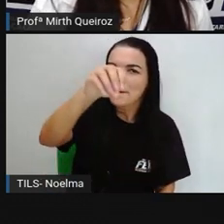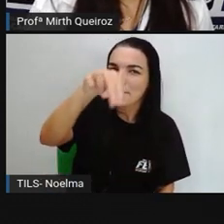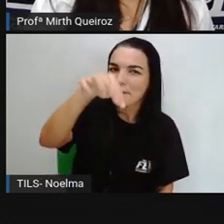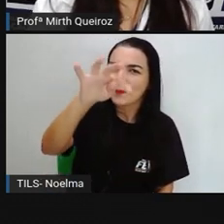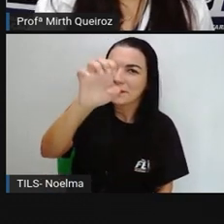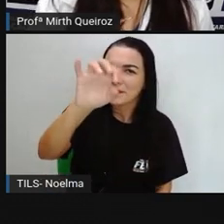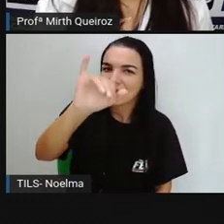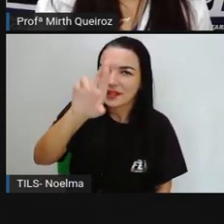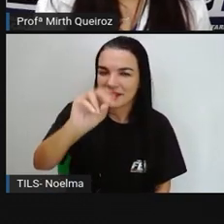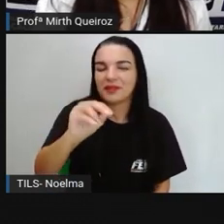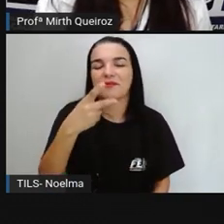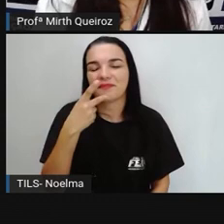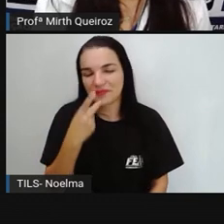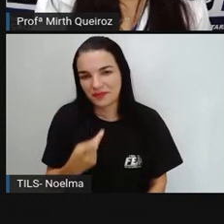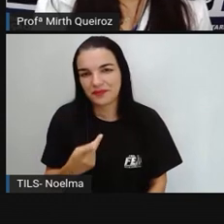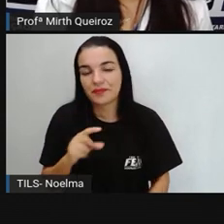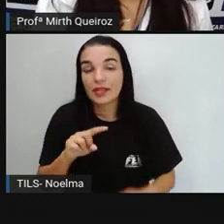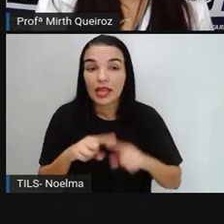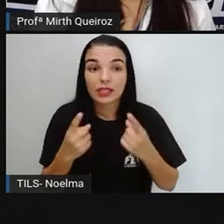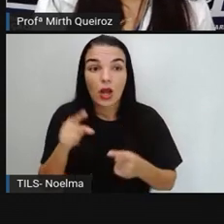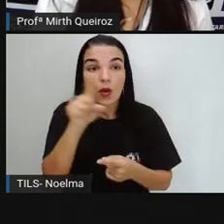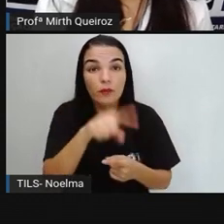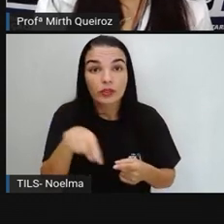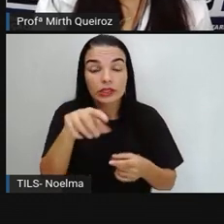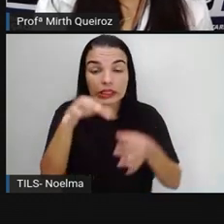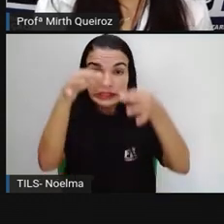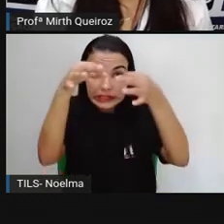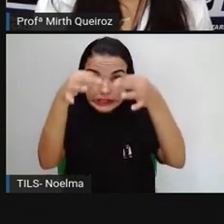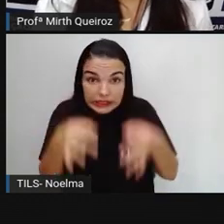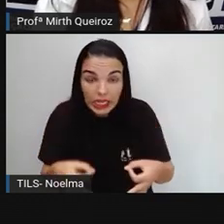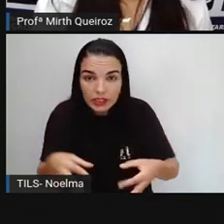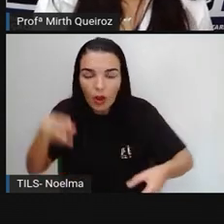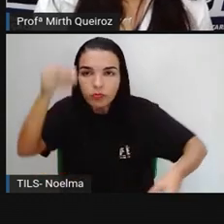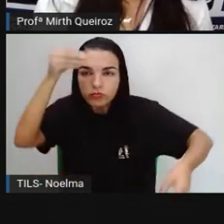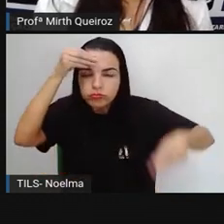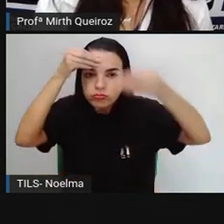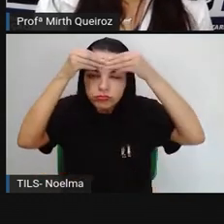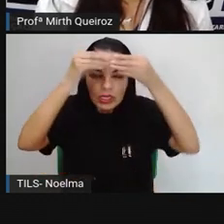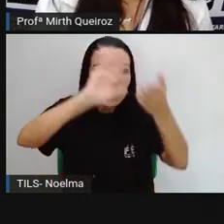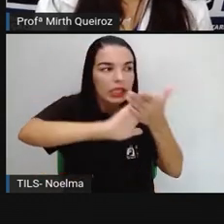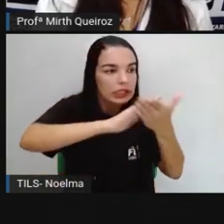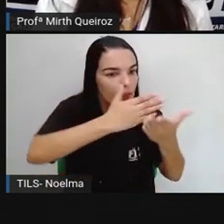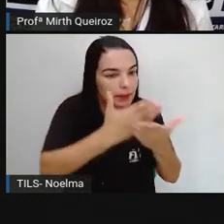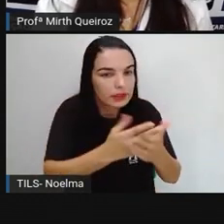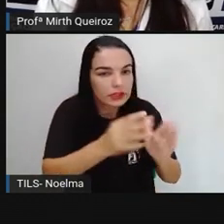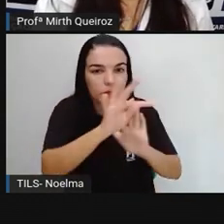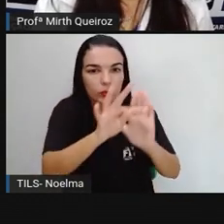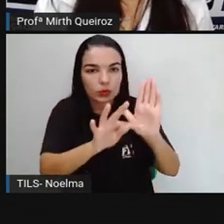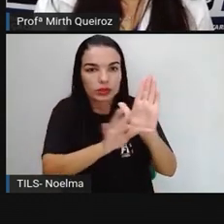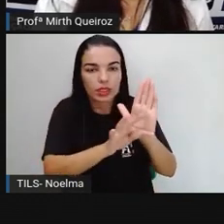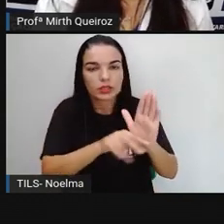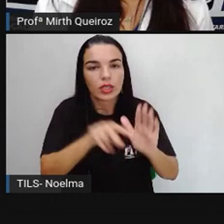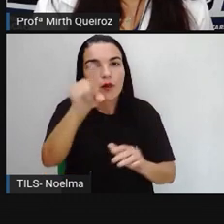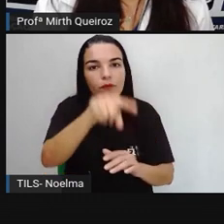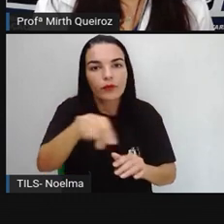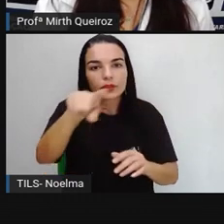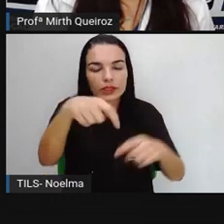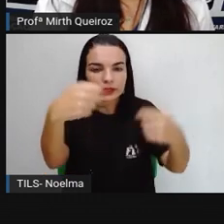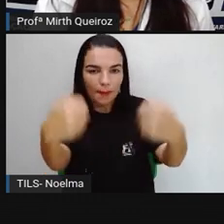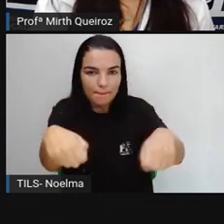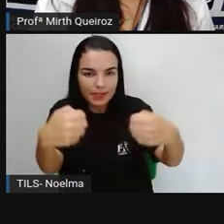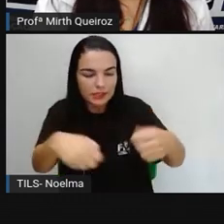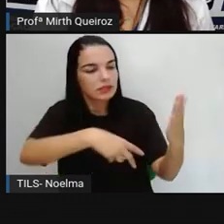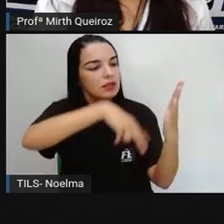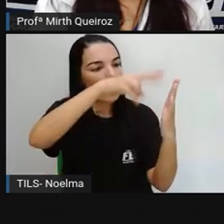né? E para que vocês tenham uma correta compreensão e interpretação do texto, vocês devem